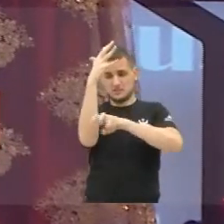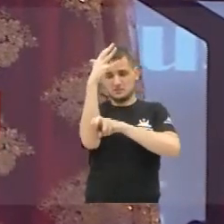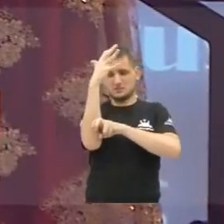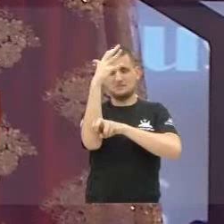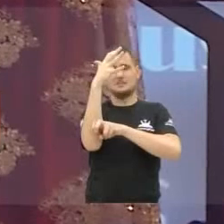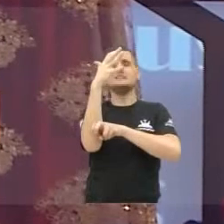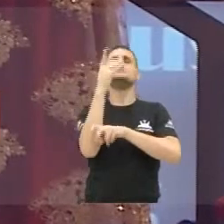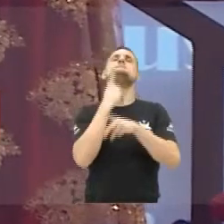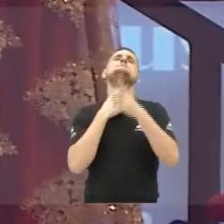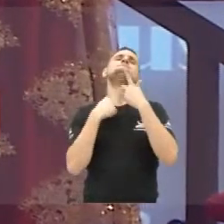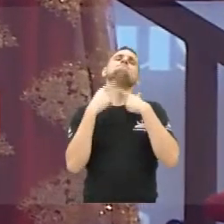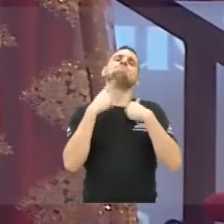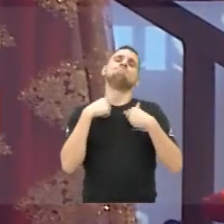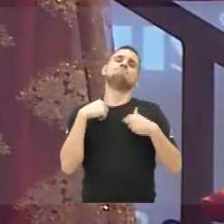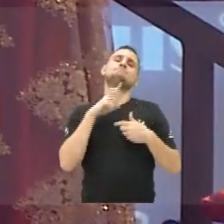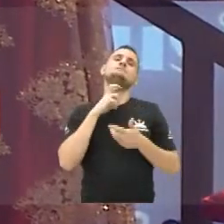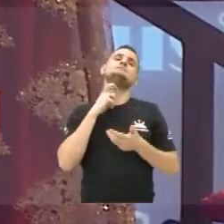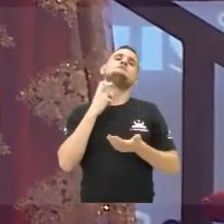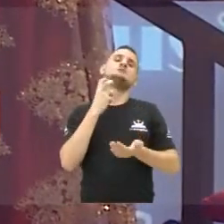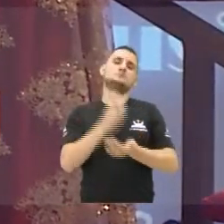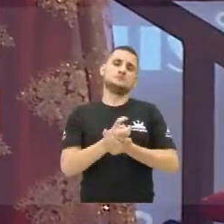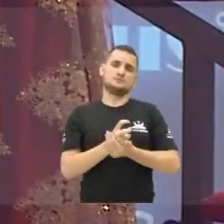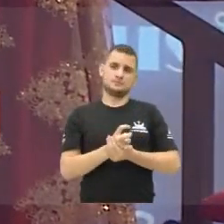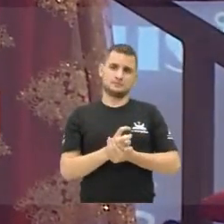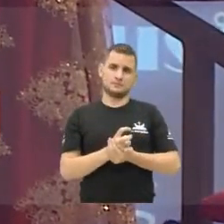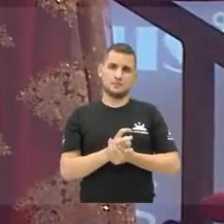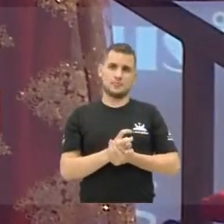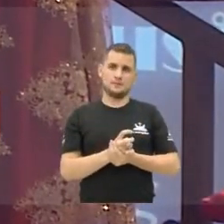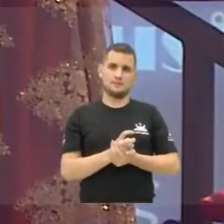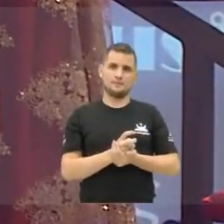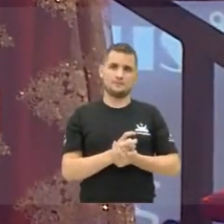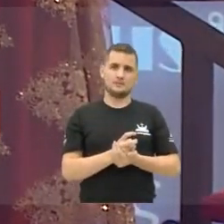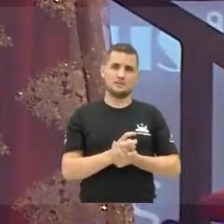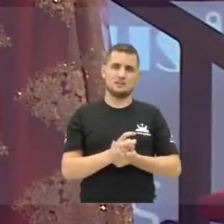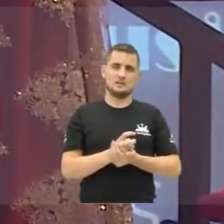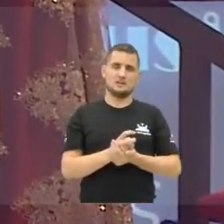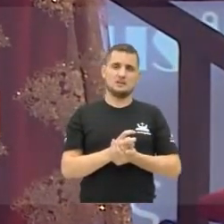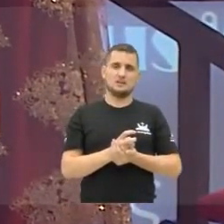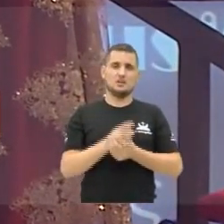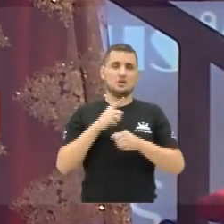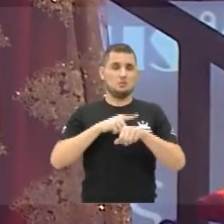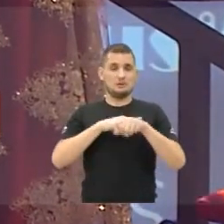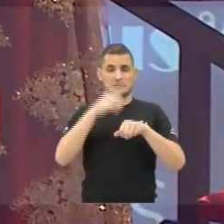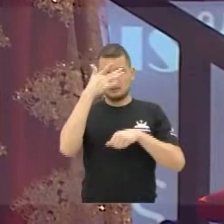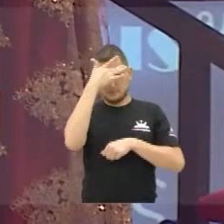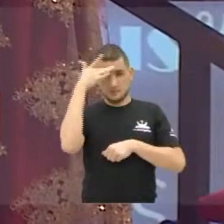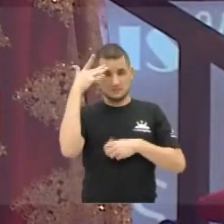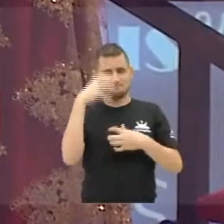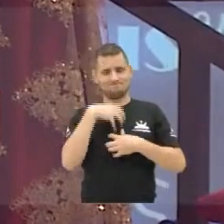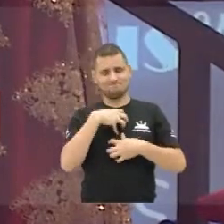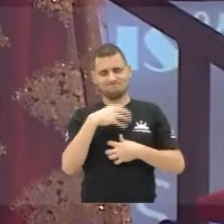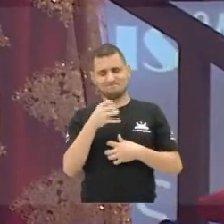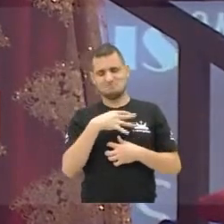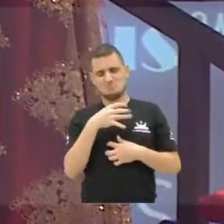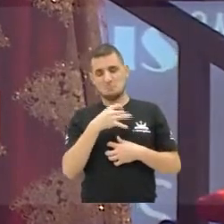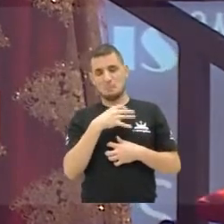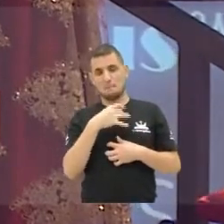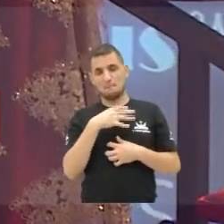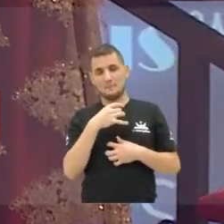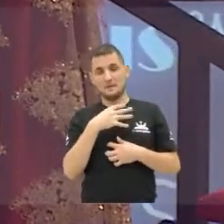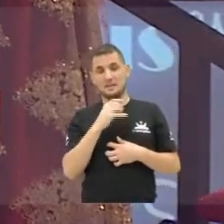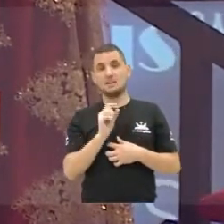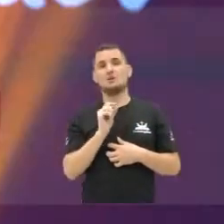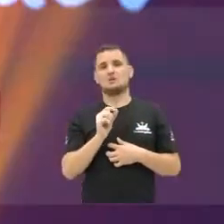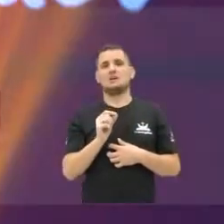pessoa se isola, quando a pessoa se deixa levar pelo medo, a